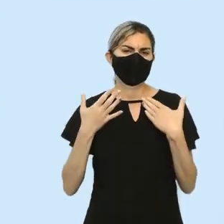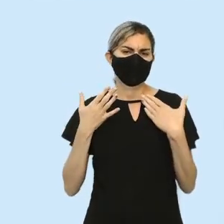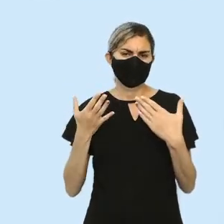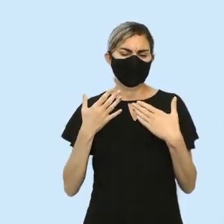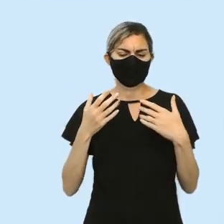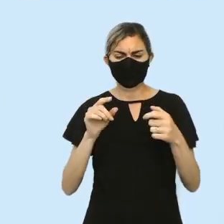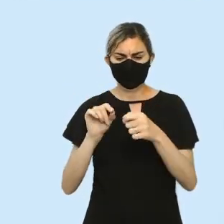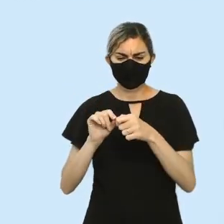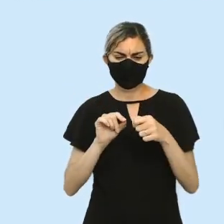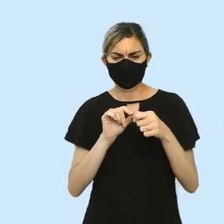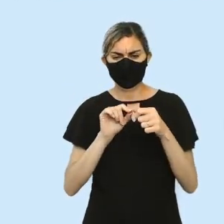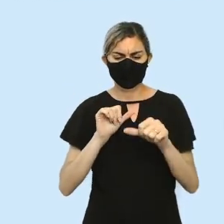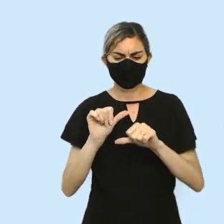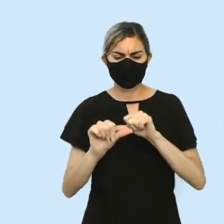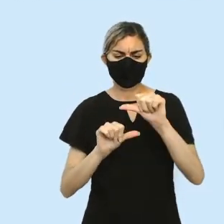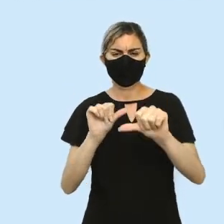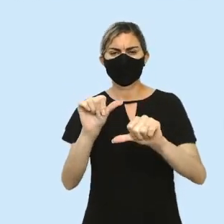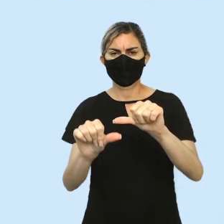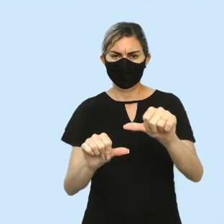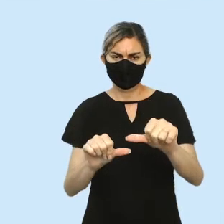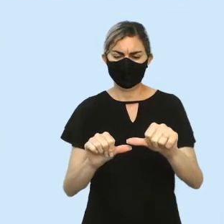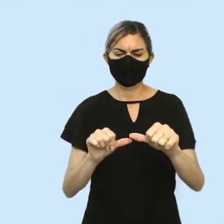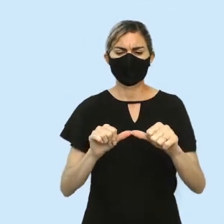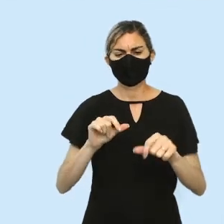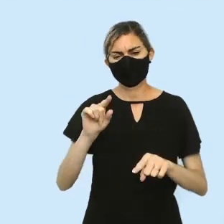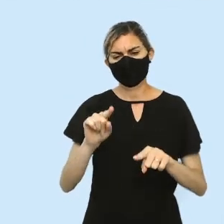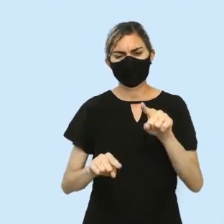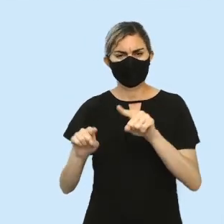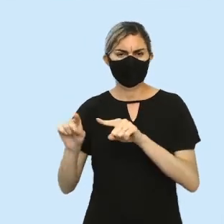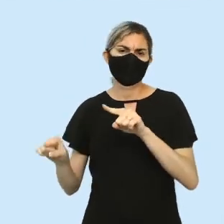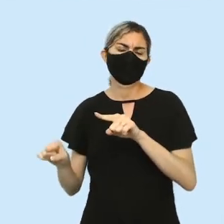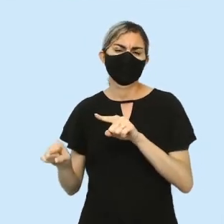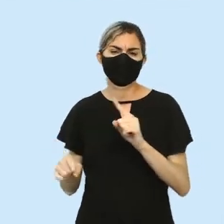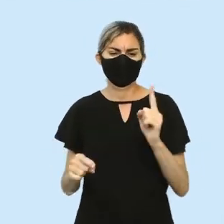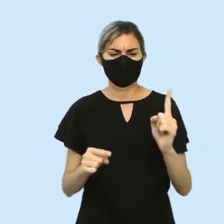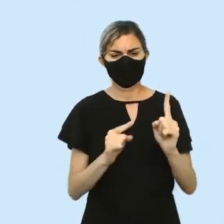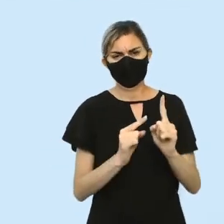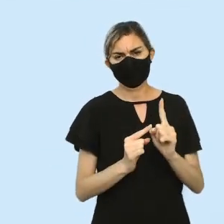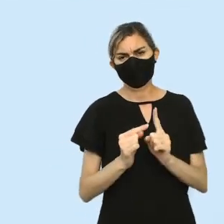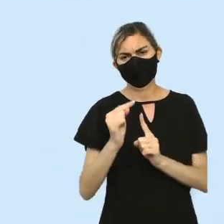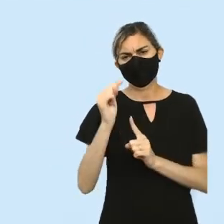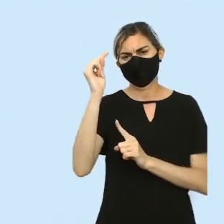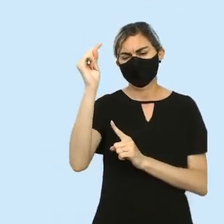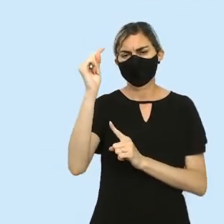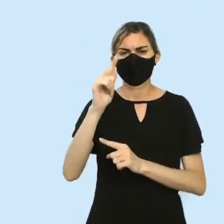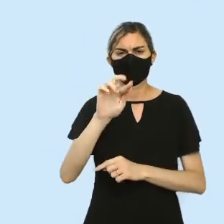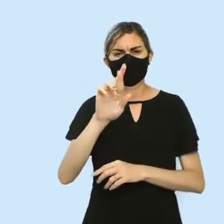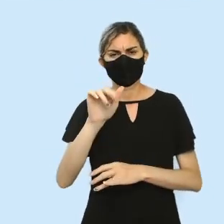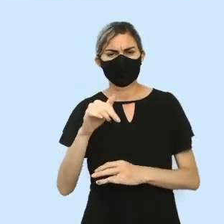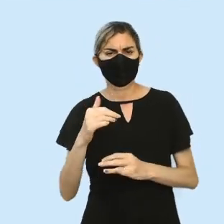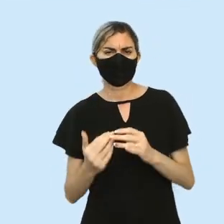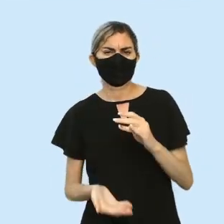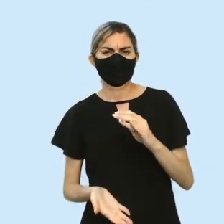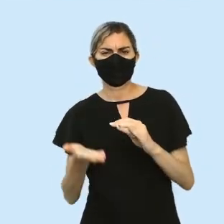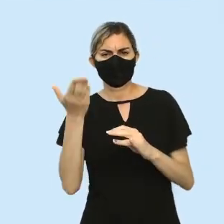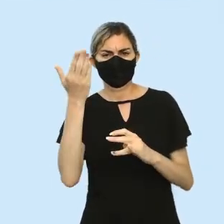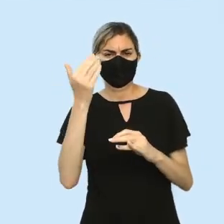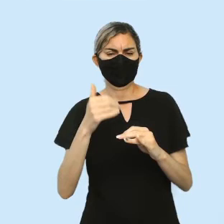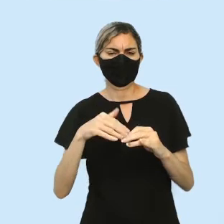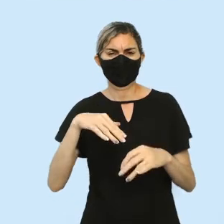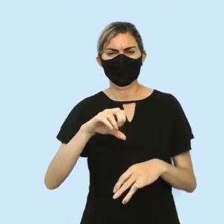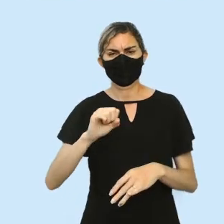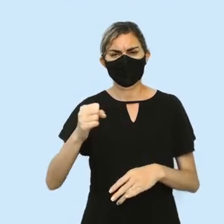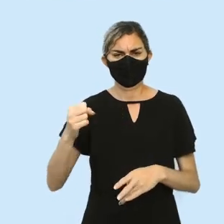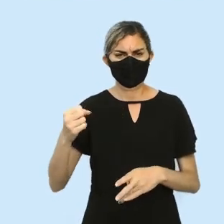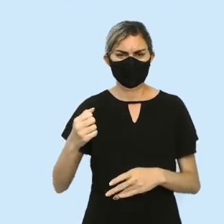que faz modificar, que faz variar de 1 grau Celsius a temperatura da massa